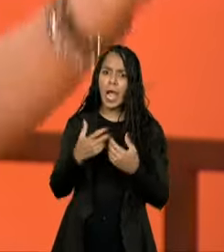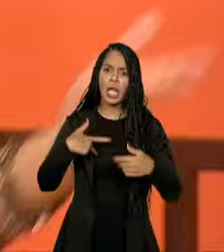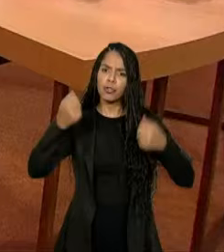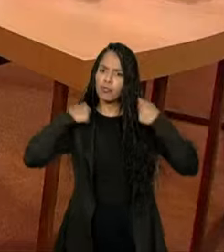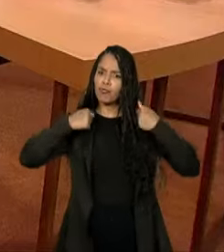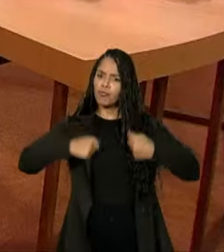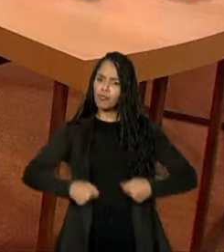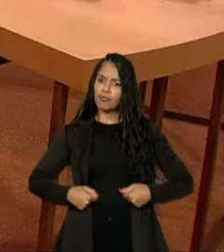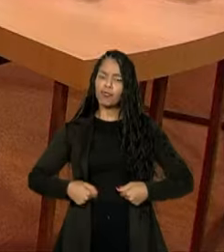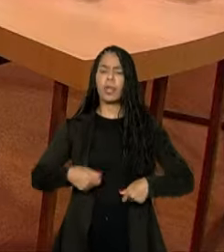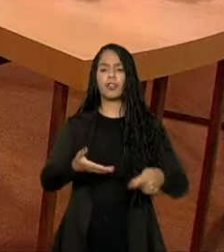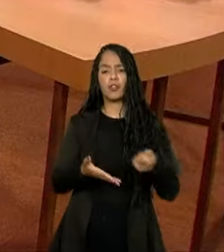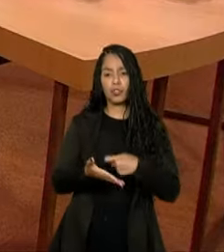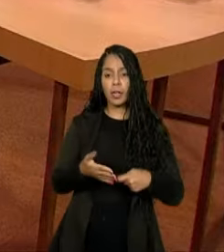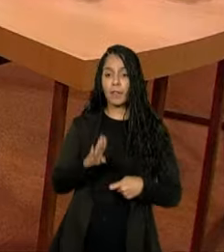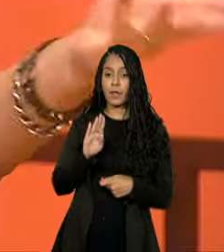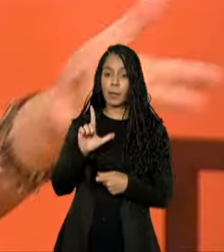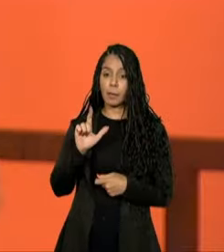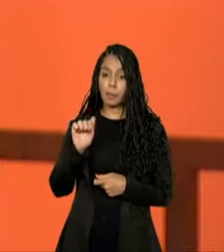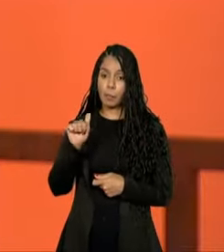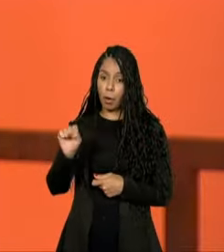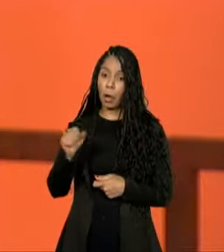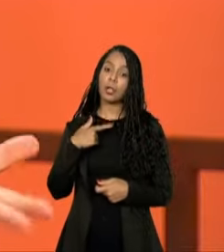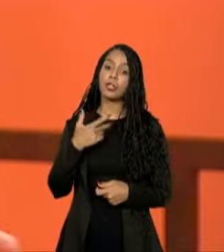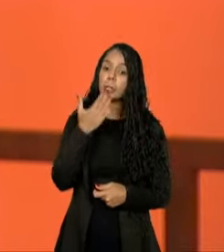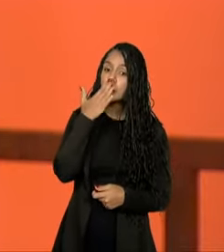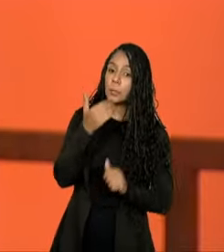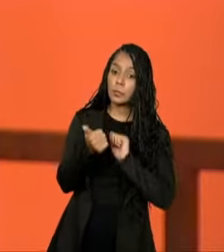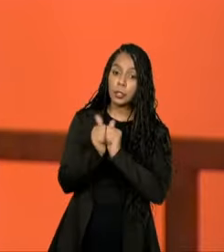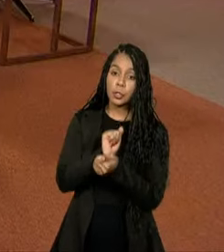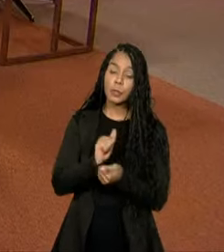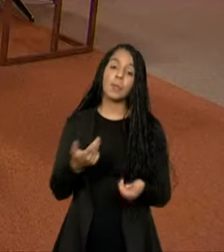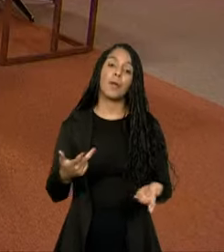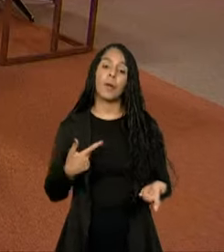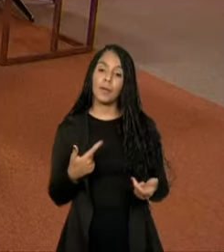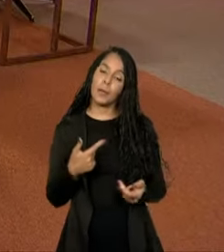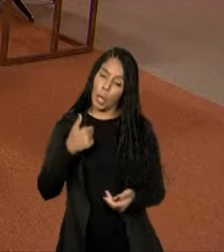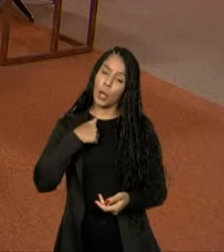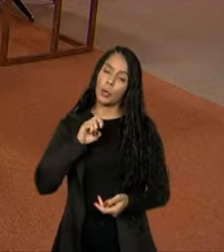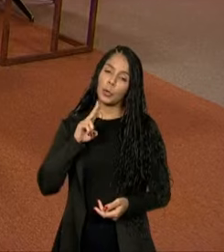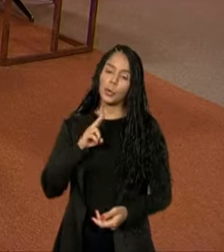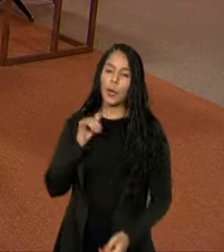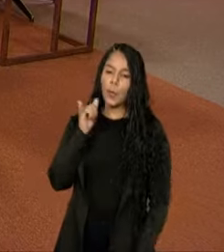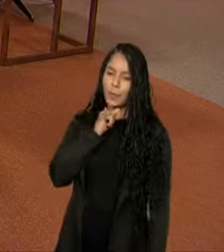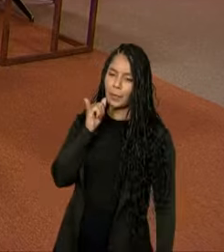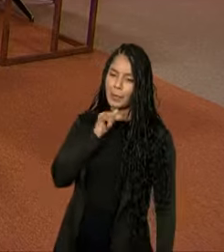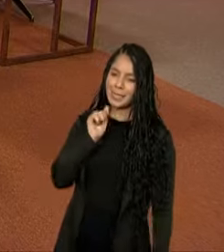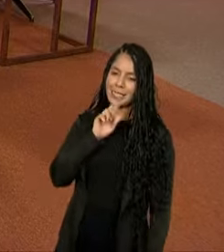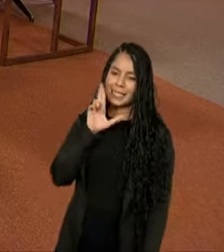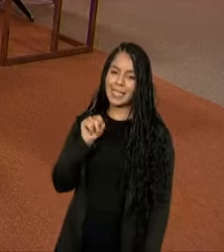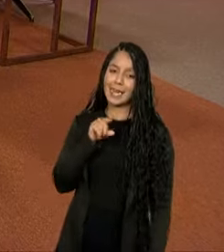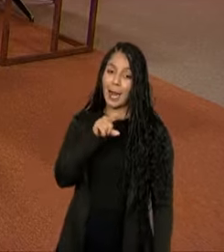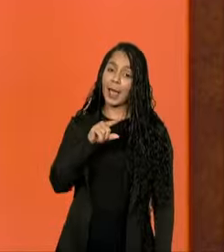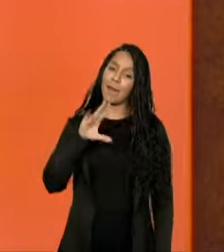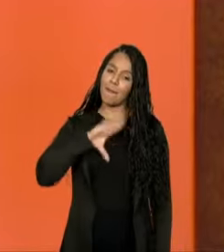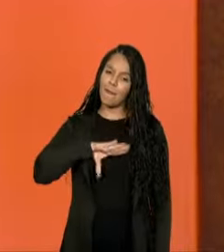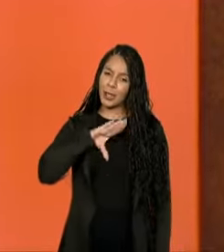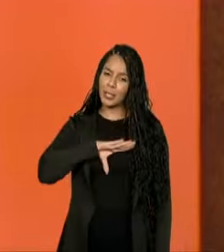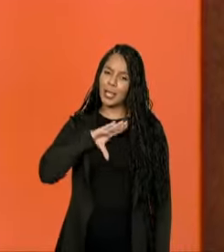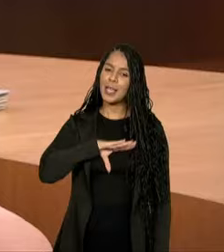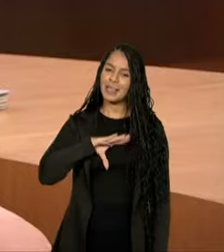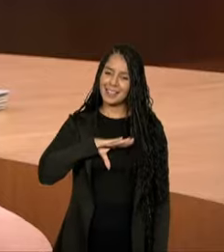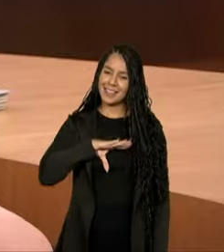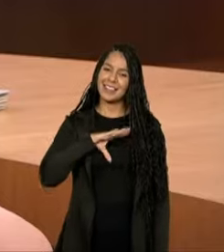Eu escrevia em blogs de time, de esporte. Que é o Fluminense, sim. Claro. Uma vascaína. Aqui temos